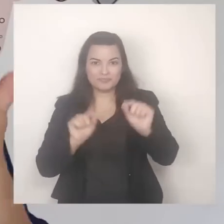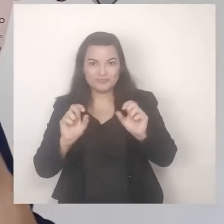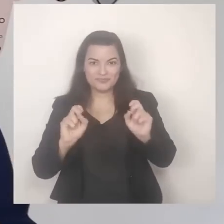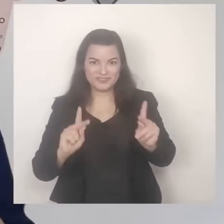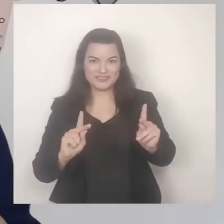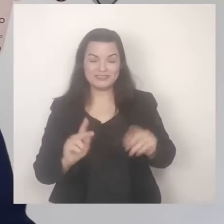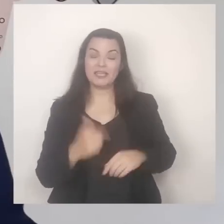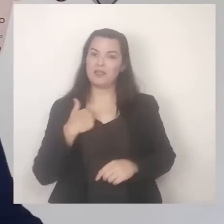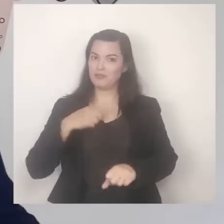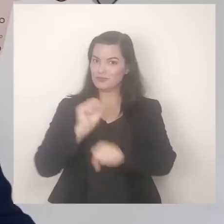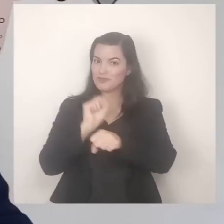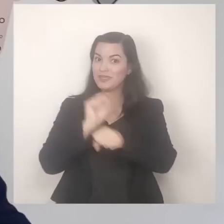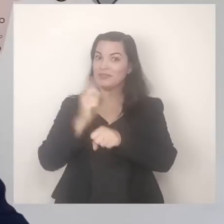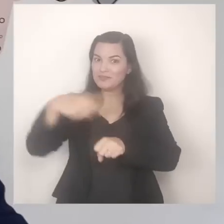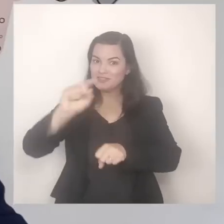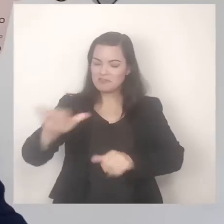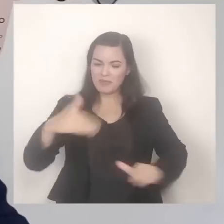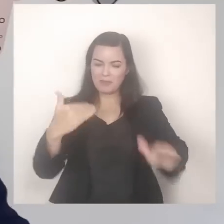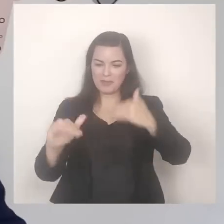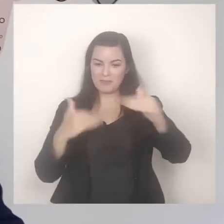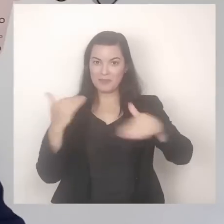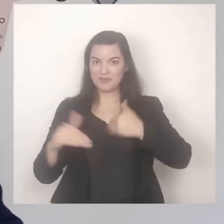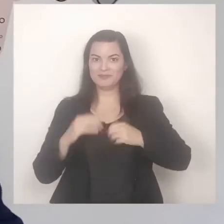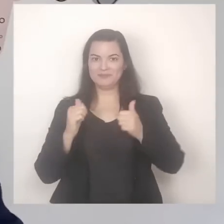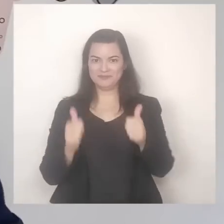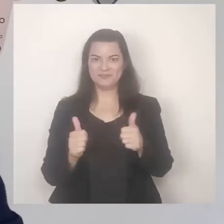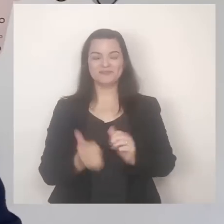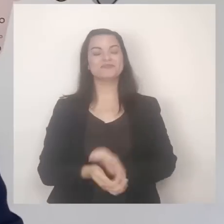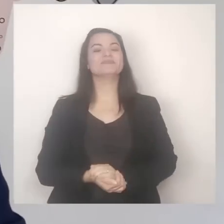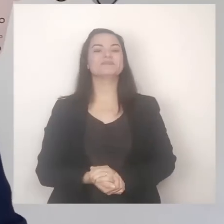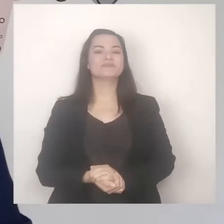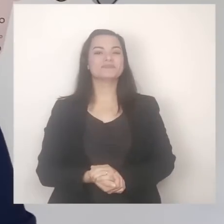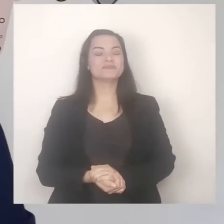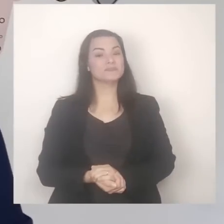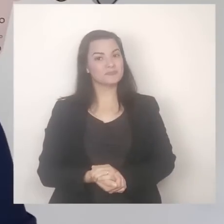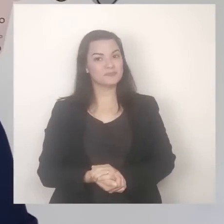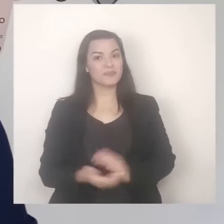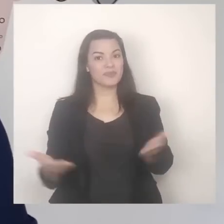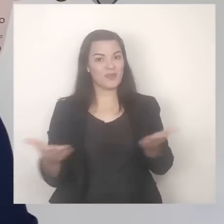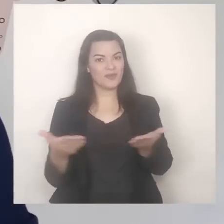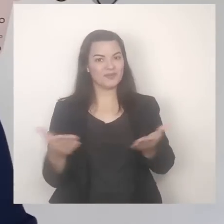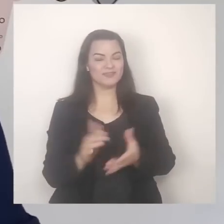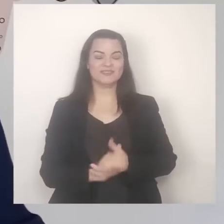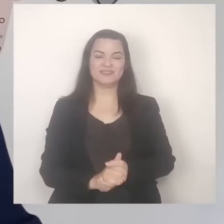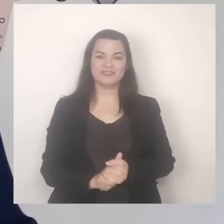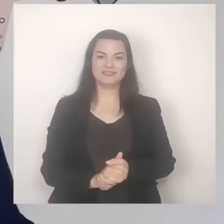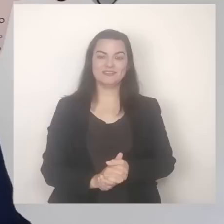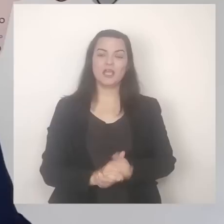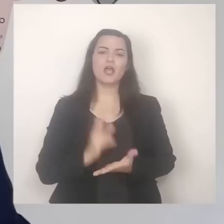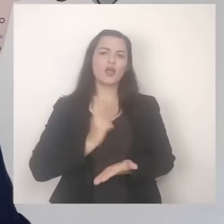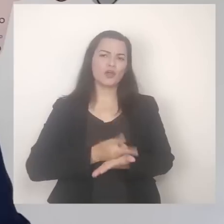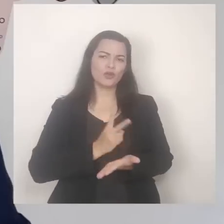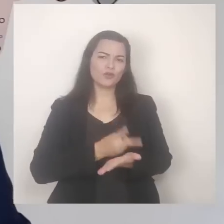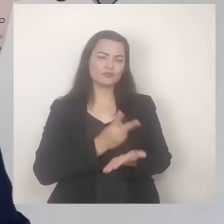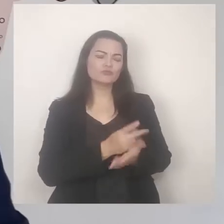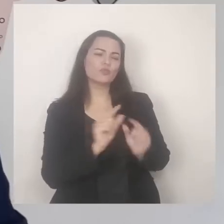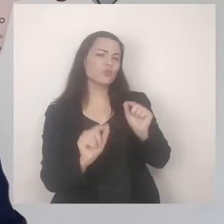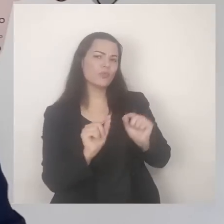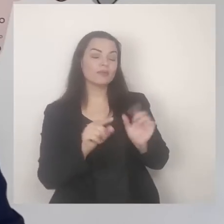bom? Tô esperando por vocês lá no portal. Hoje vamos continuar as